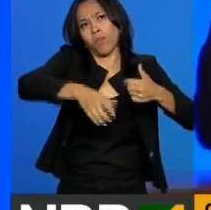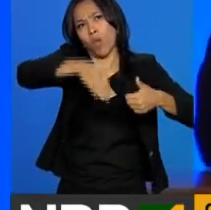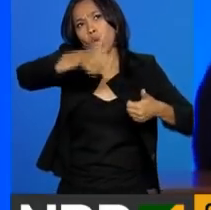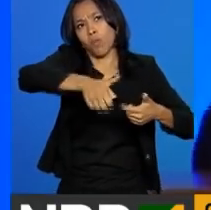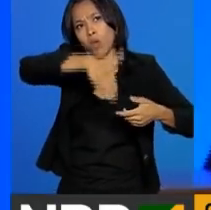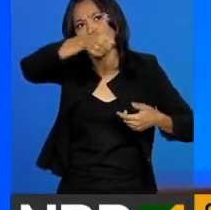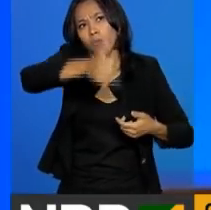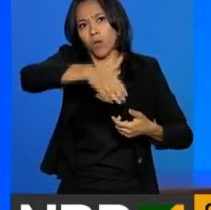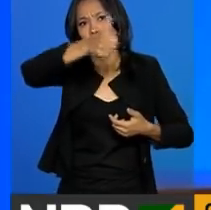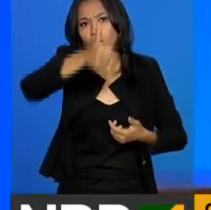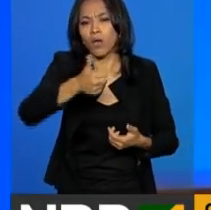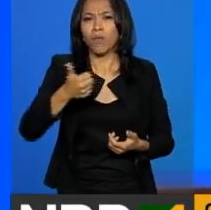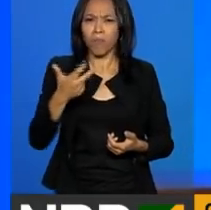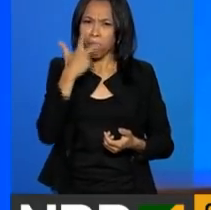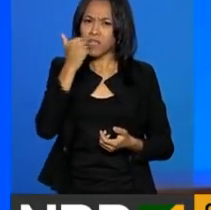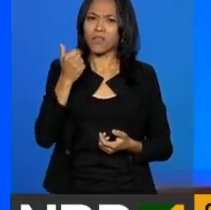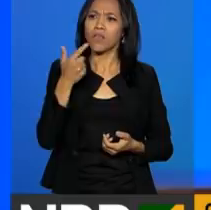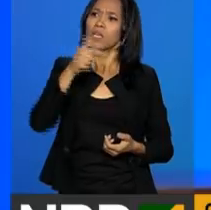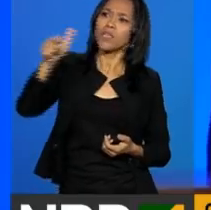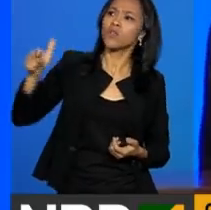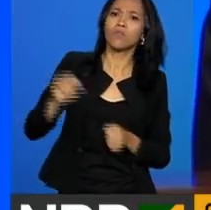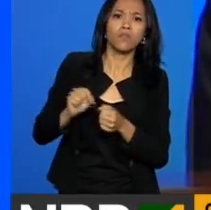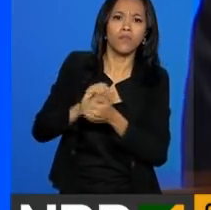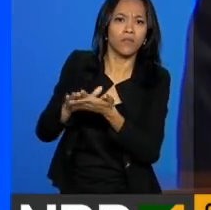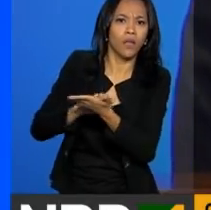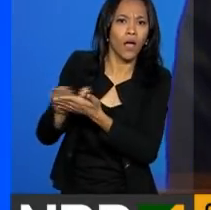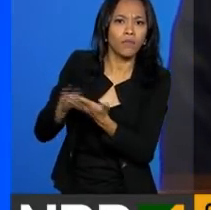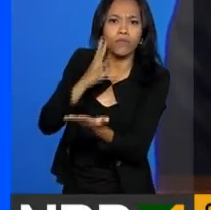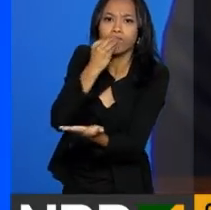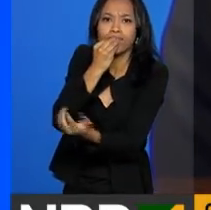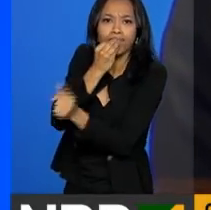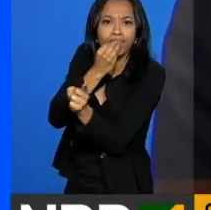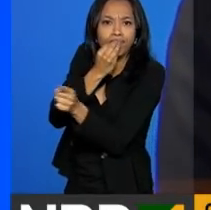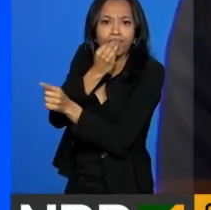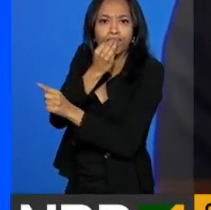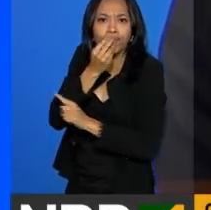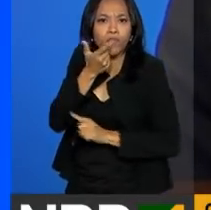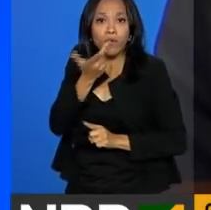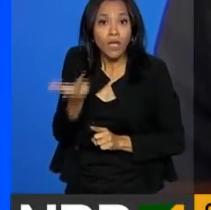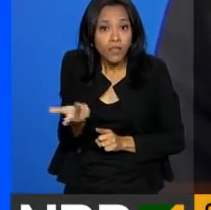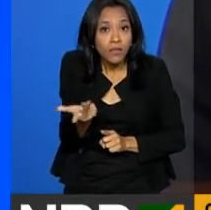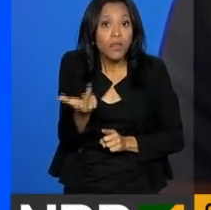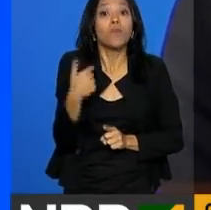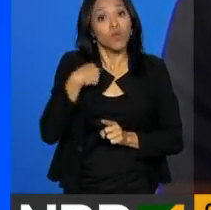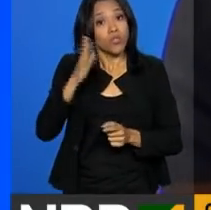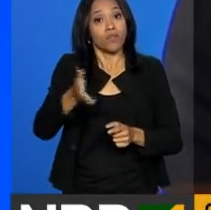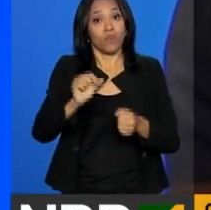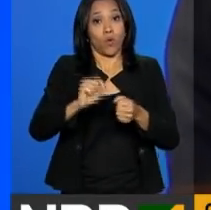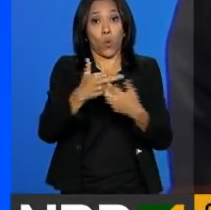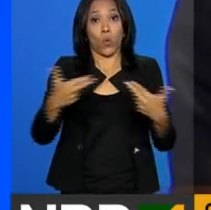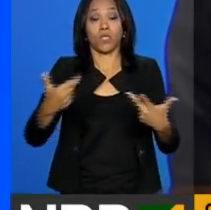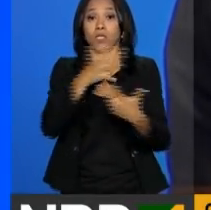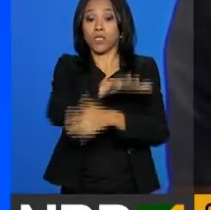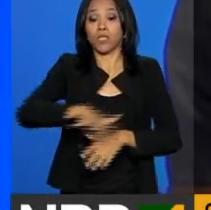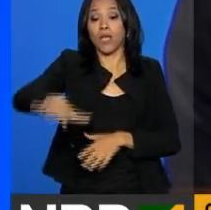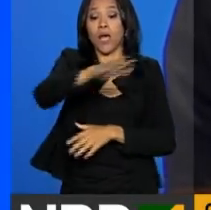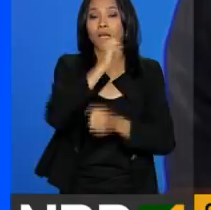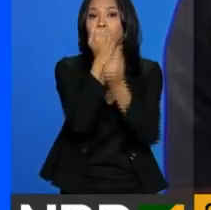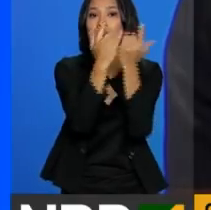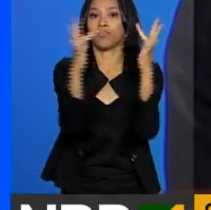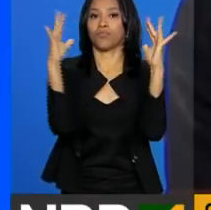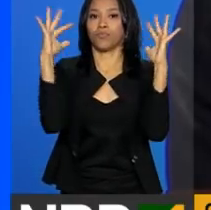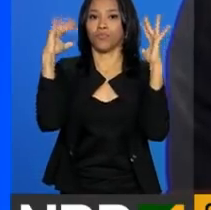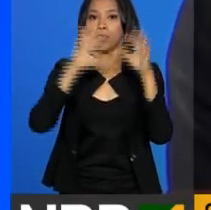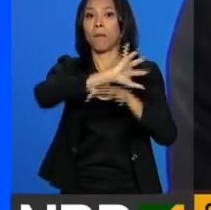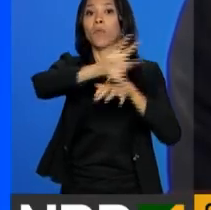para que nada mais se fez acabei de dizer do que aconteceu no meio ambiente mas não quiseram mencionar a educação